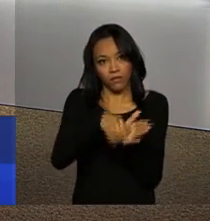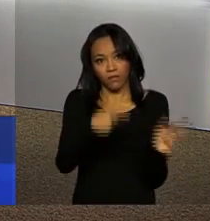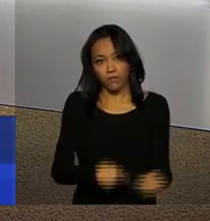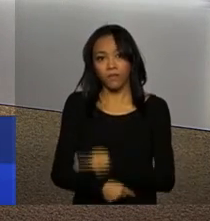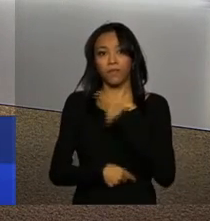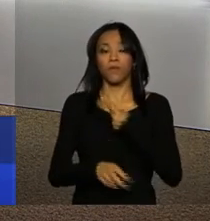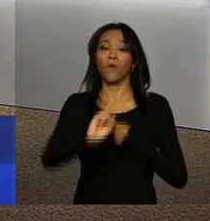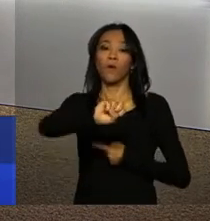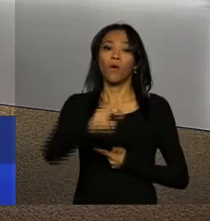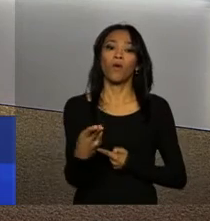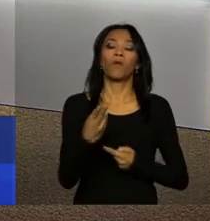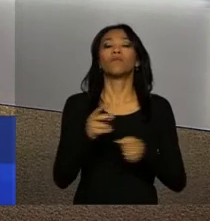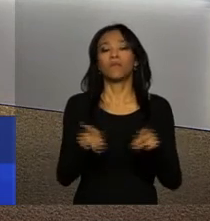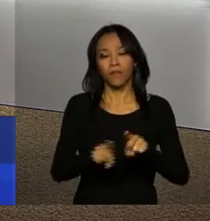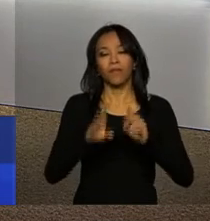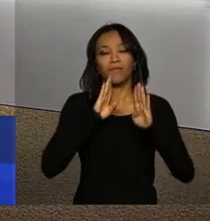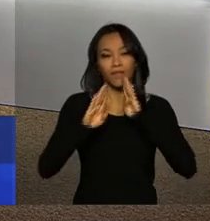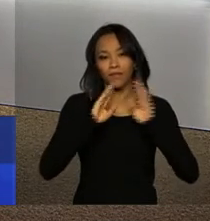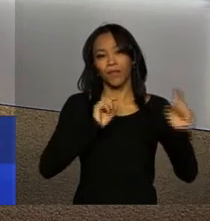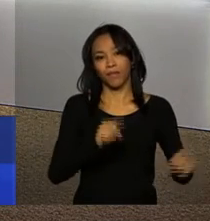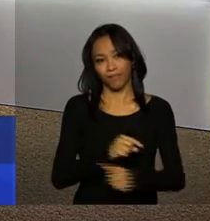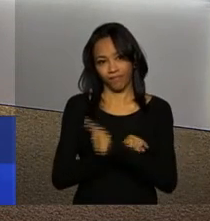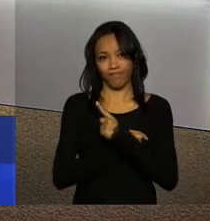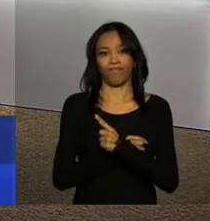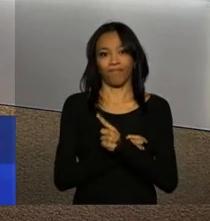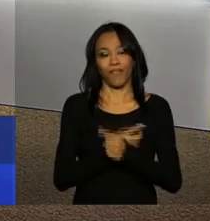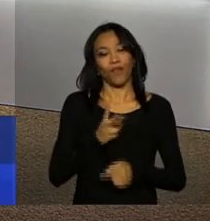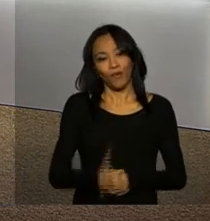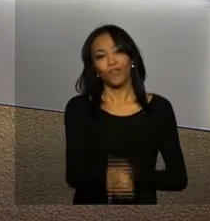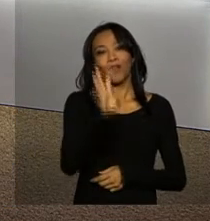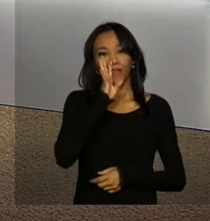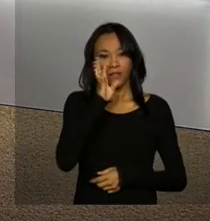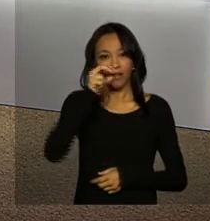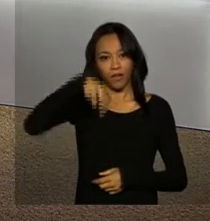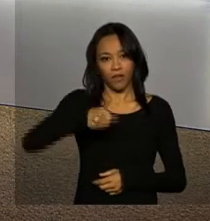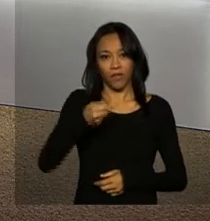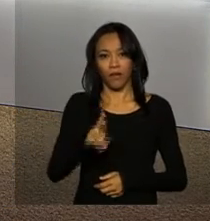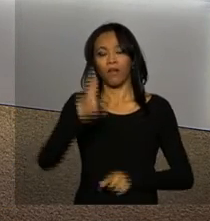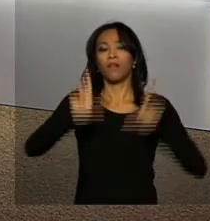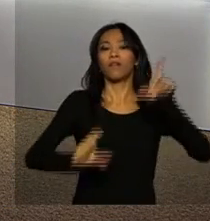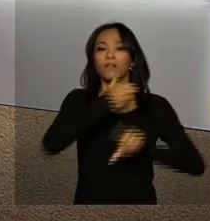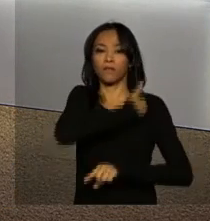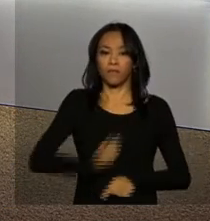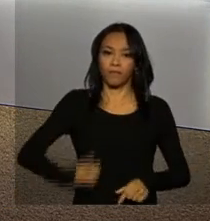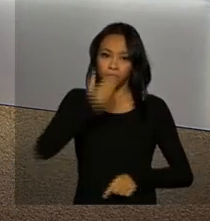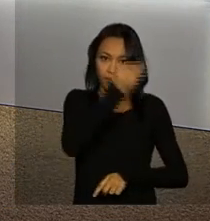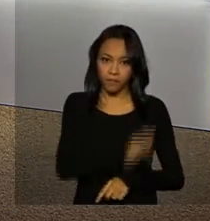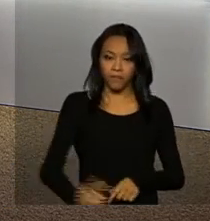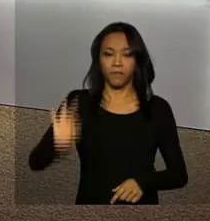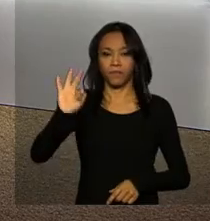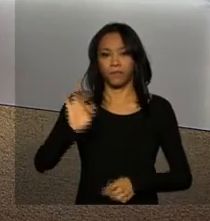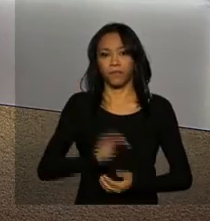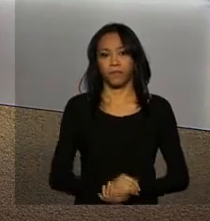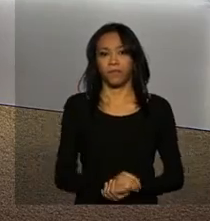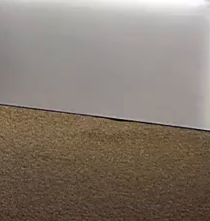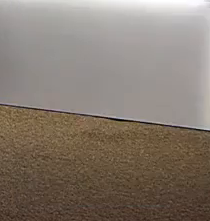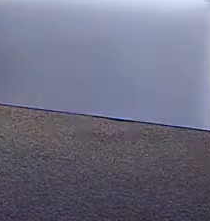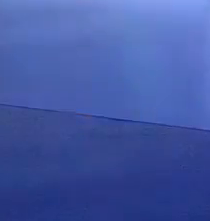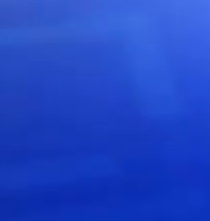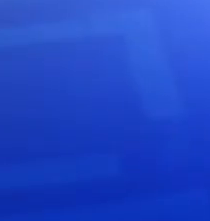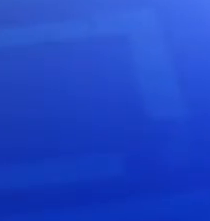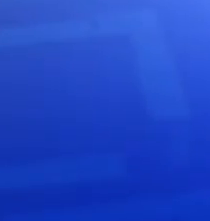nbr facebook.com barra tv nbr continue com a gente e nbr a tv do governo federal